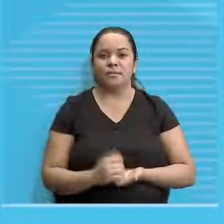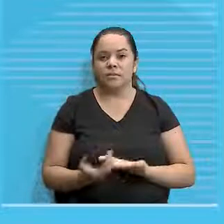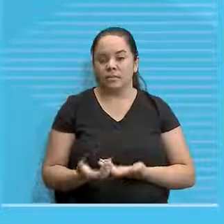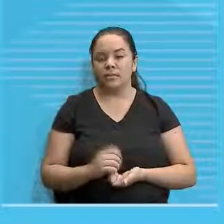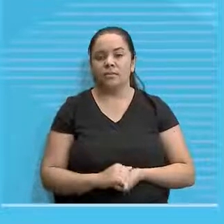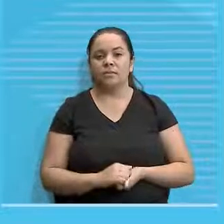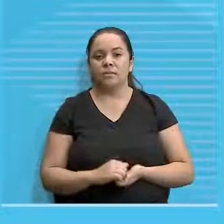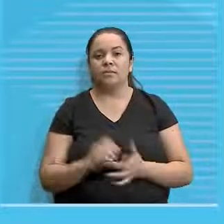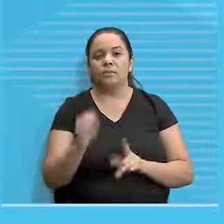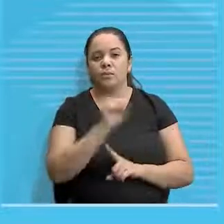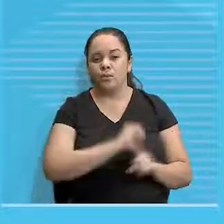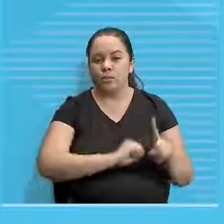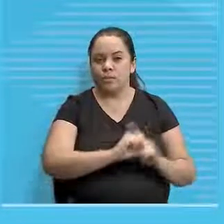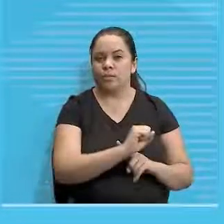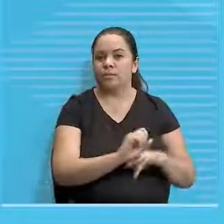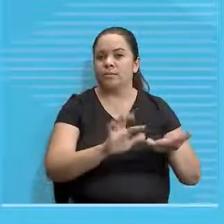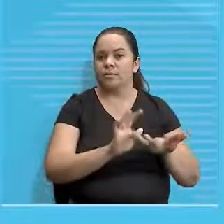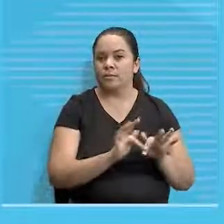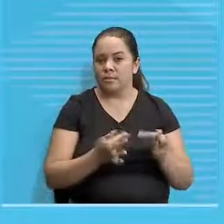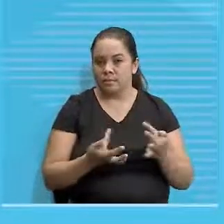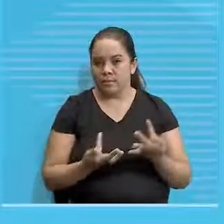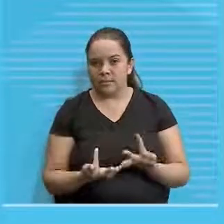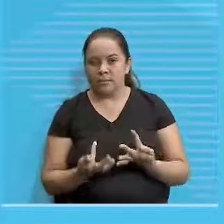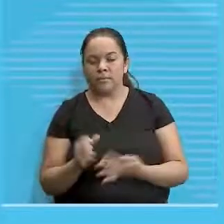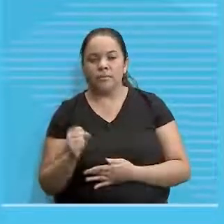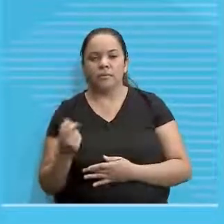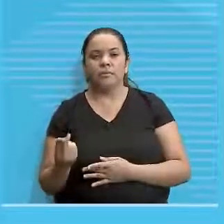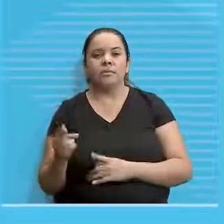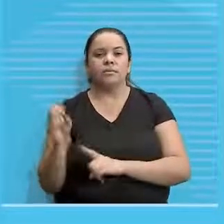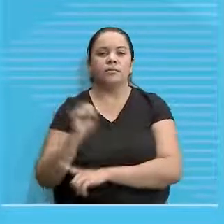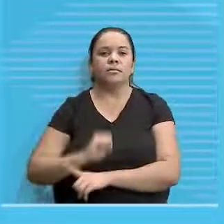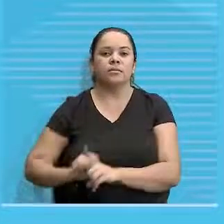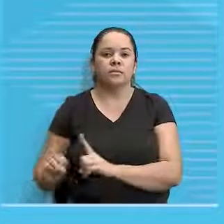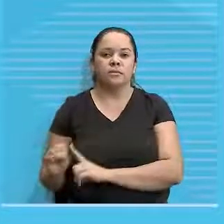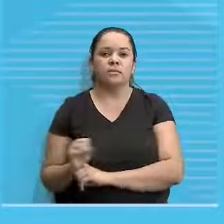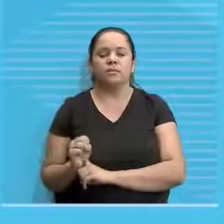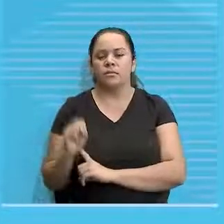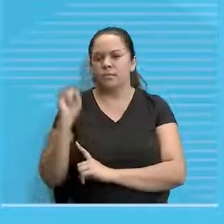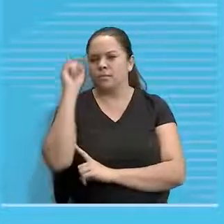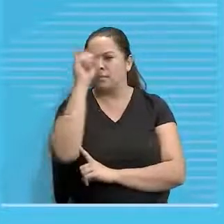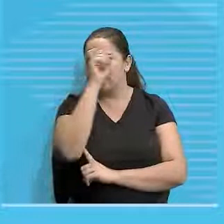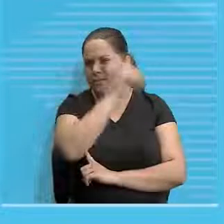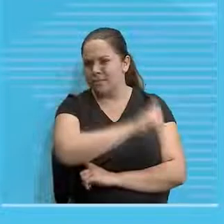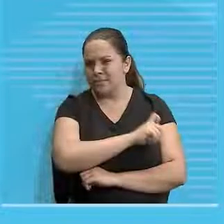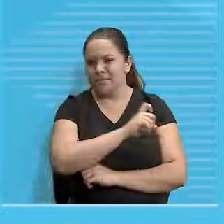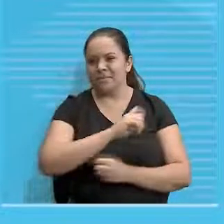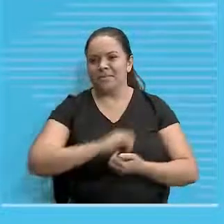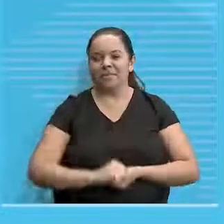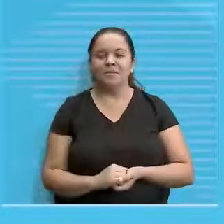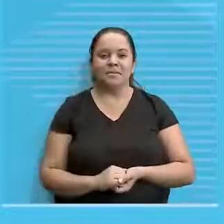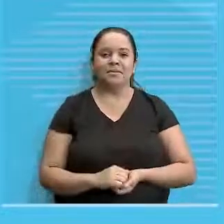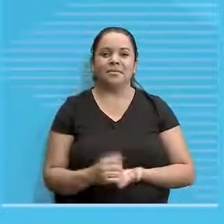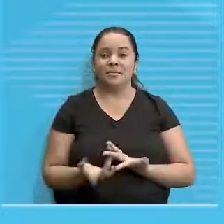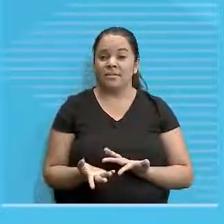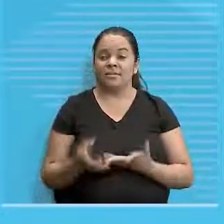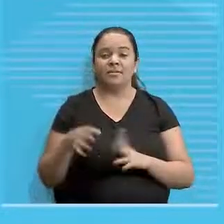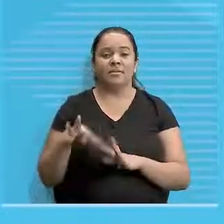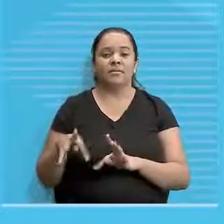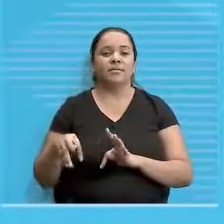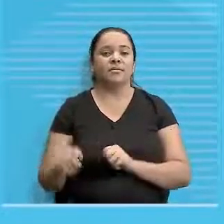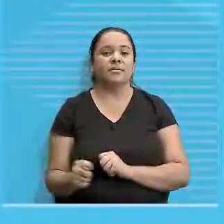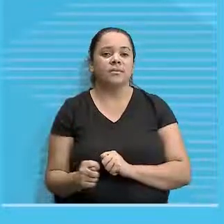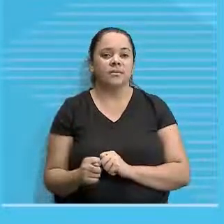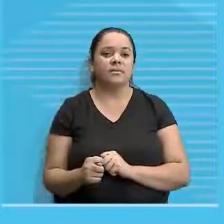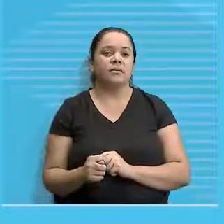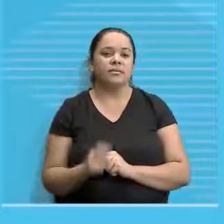sociedade simples ou seja uma sociedade complexa, todas possuem uma forma de